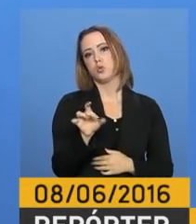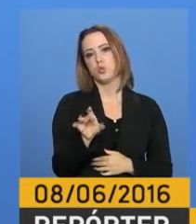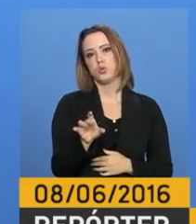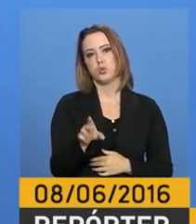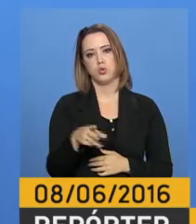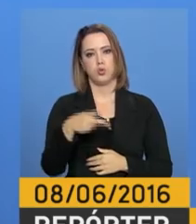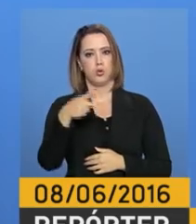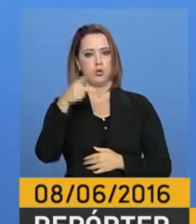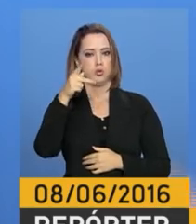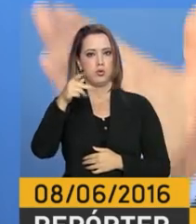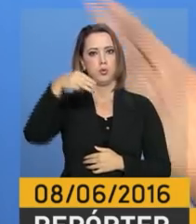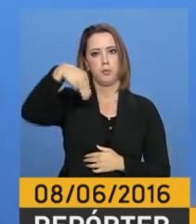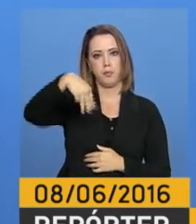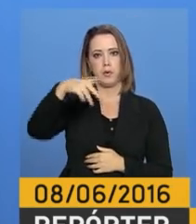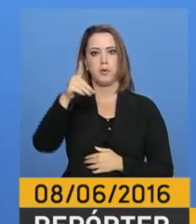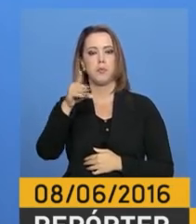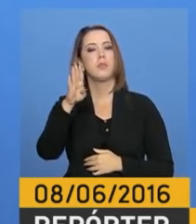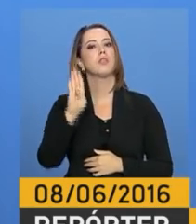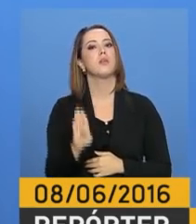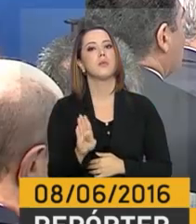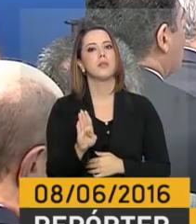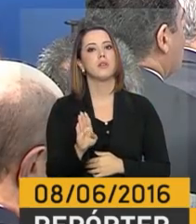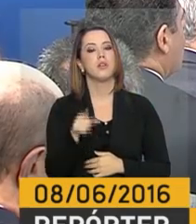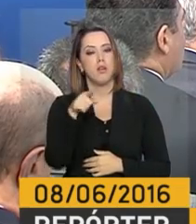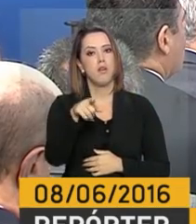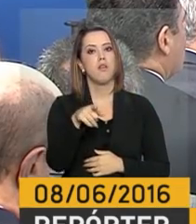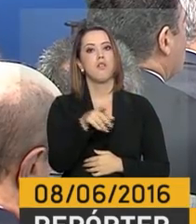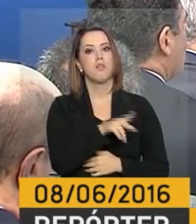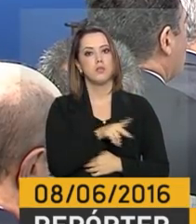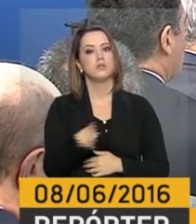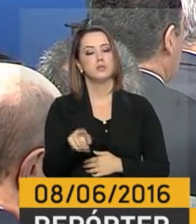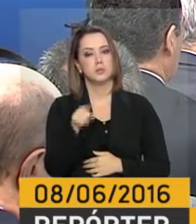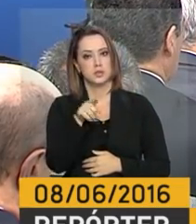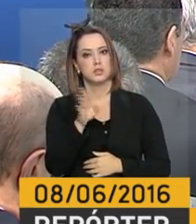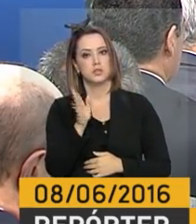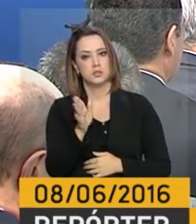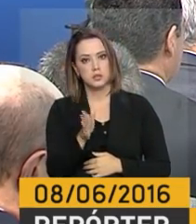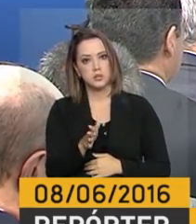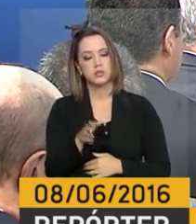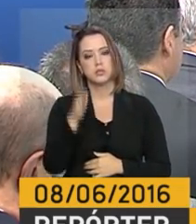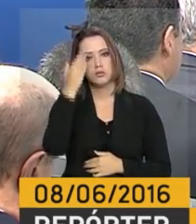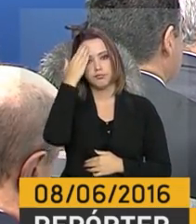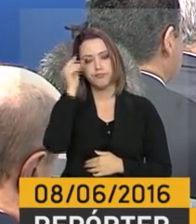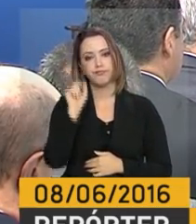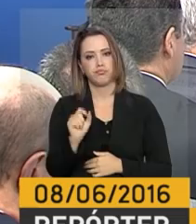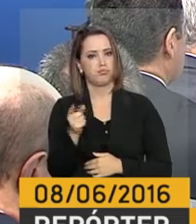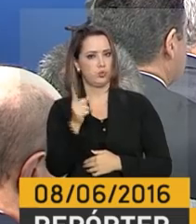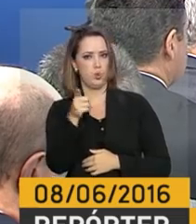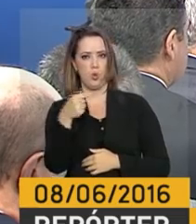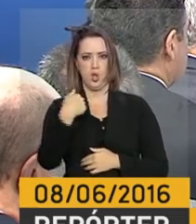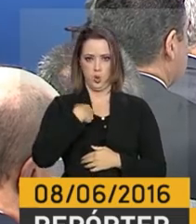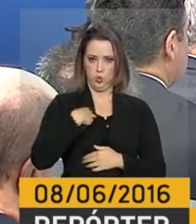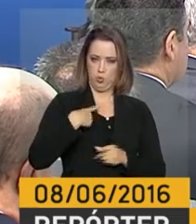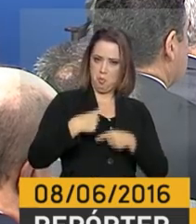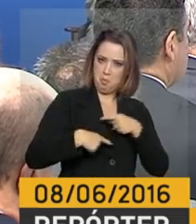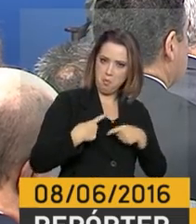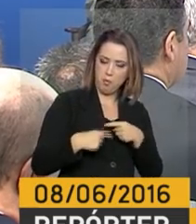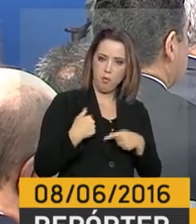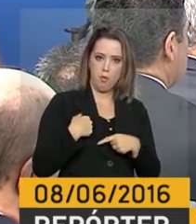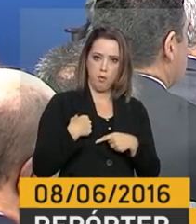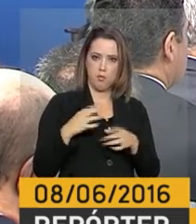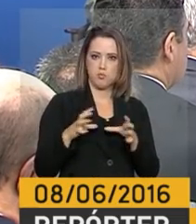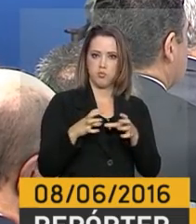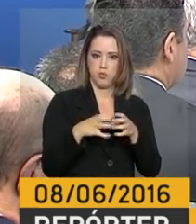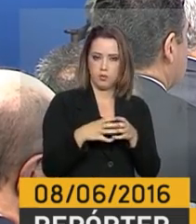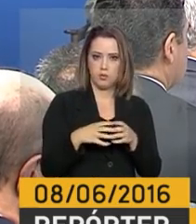do PMDB vossa excelência como presidente licenciado do PMDB que não é do meu partido prb mas é de